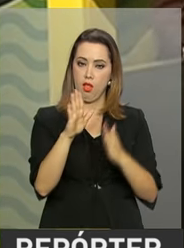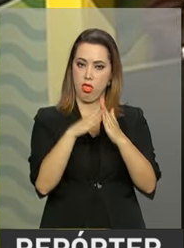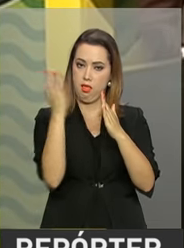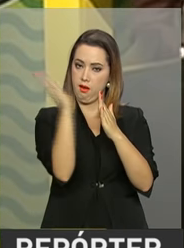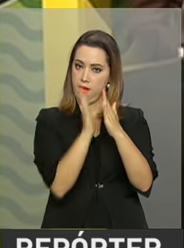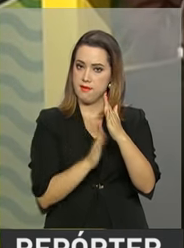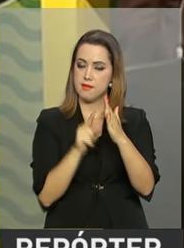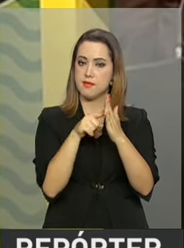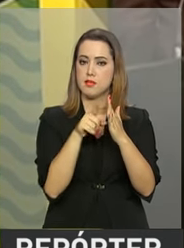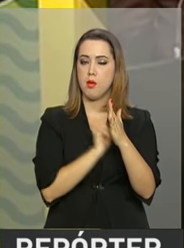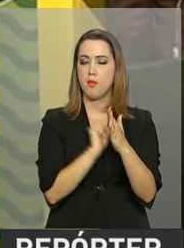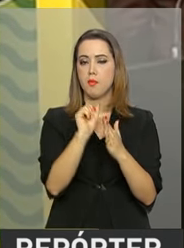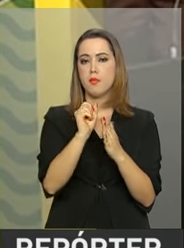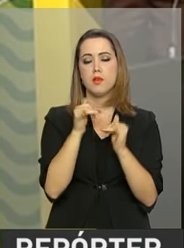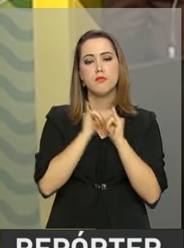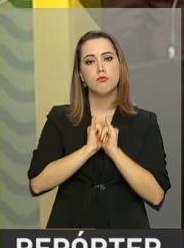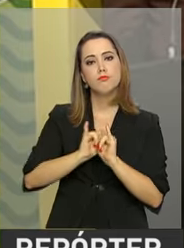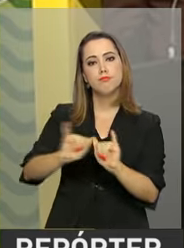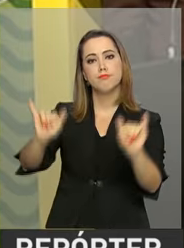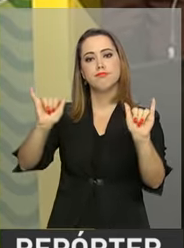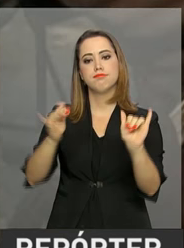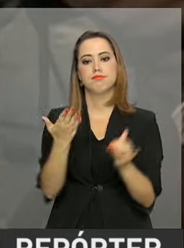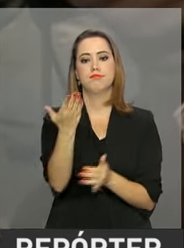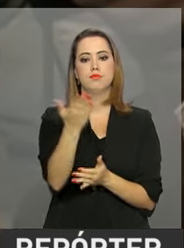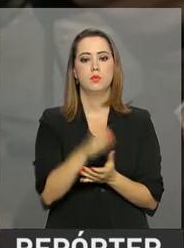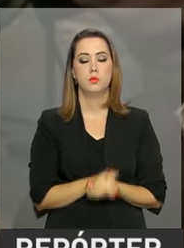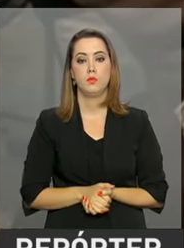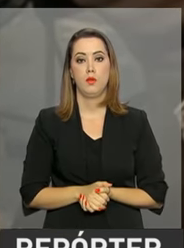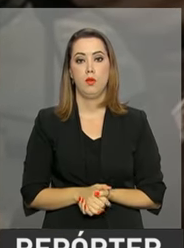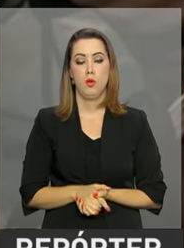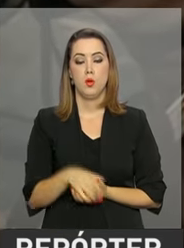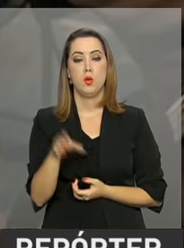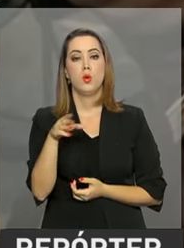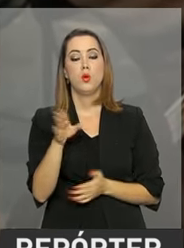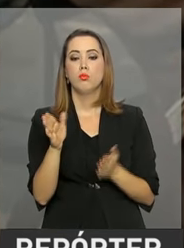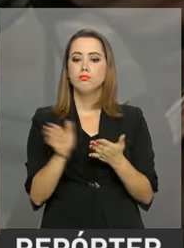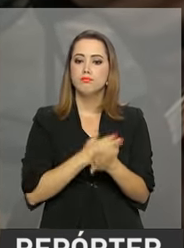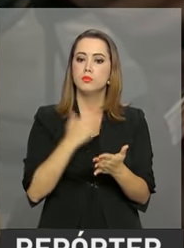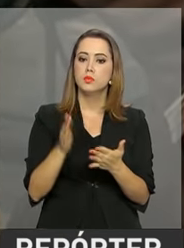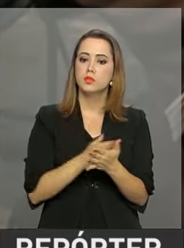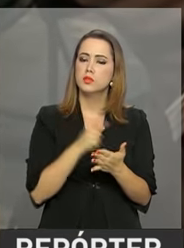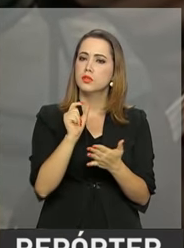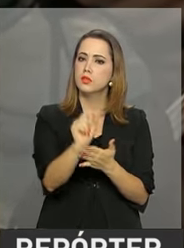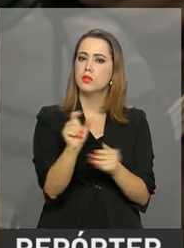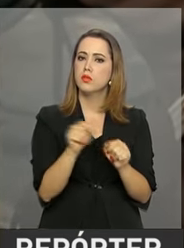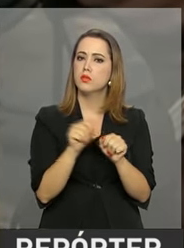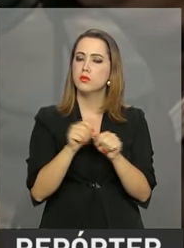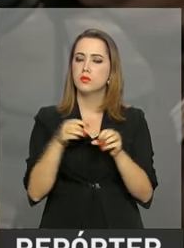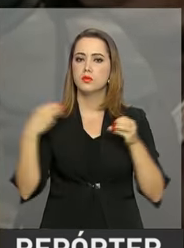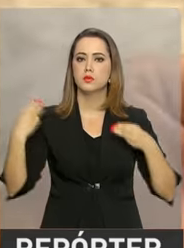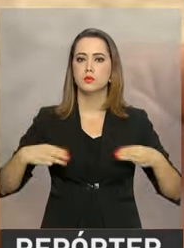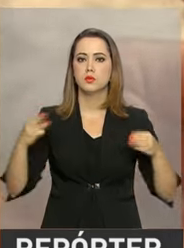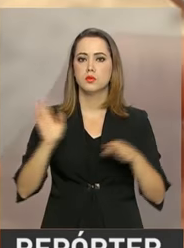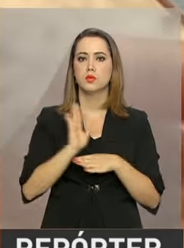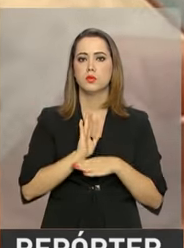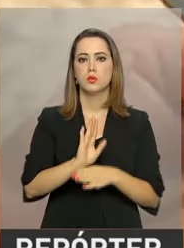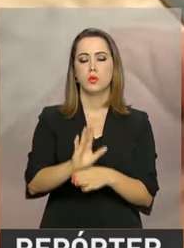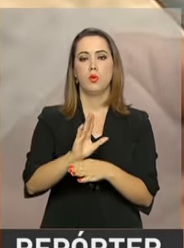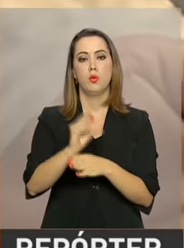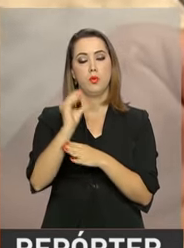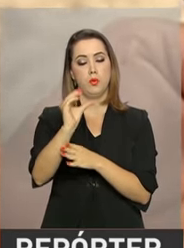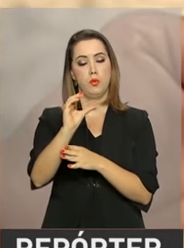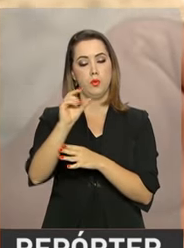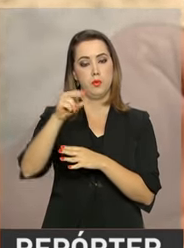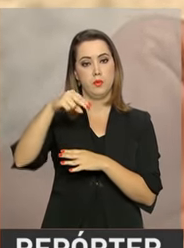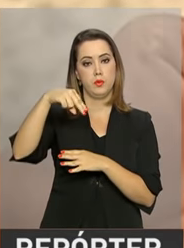pelo ministro interino do Turismo, Alberto Alves. O material foi produzido pelo Ministério com apoio do Conselho Nacional